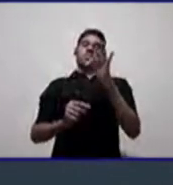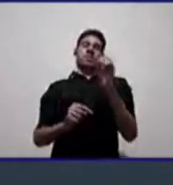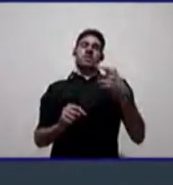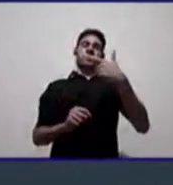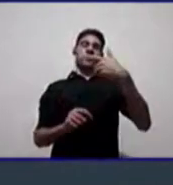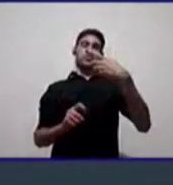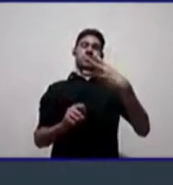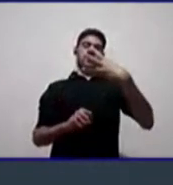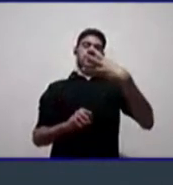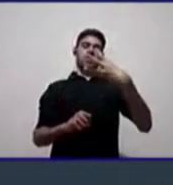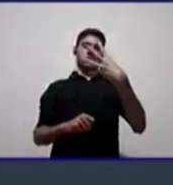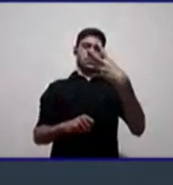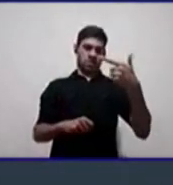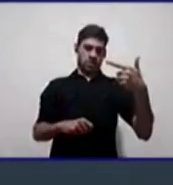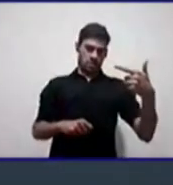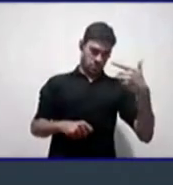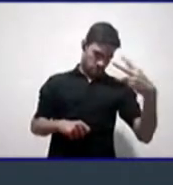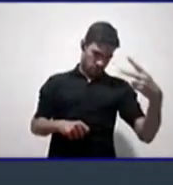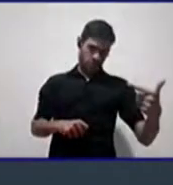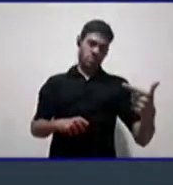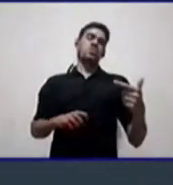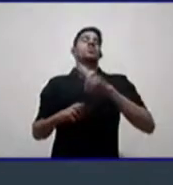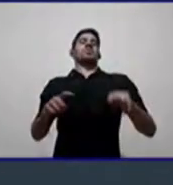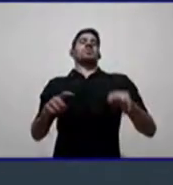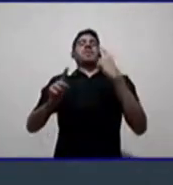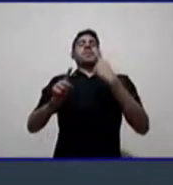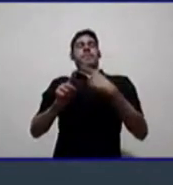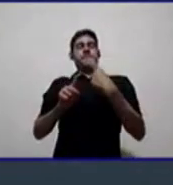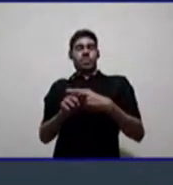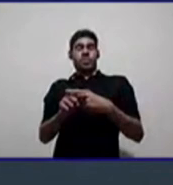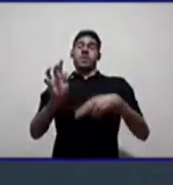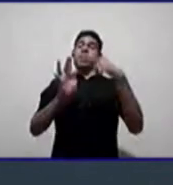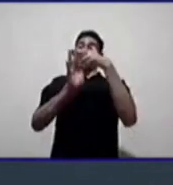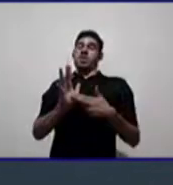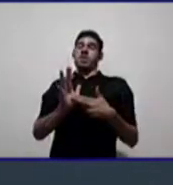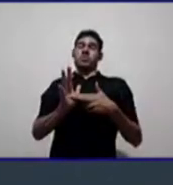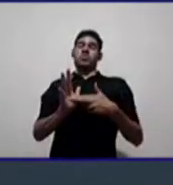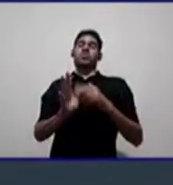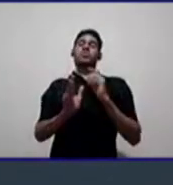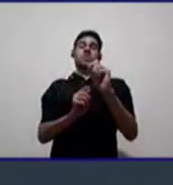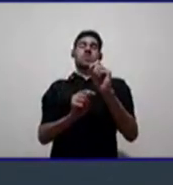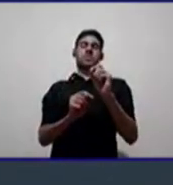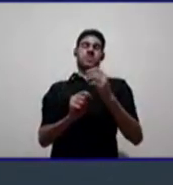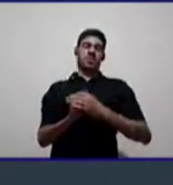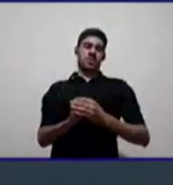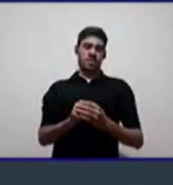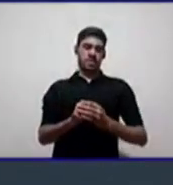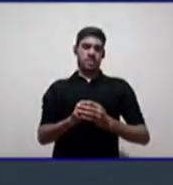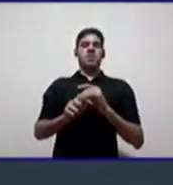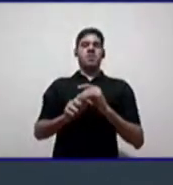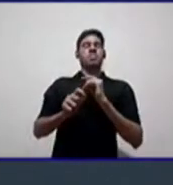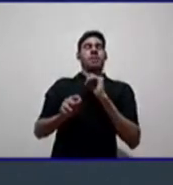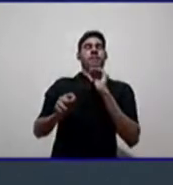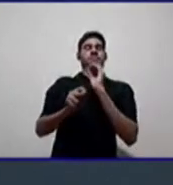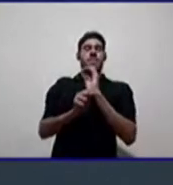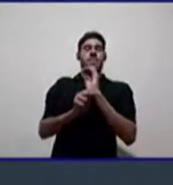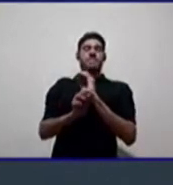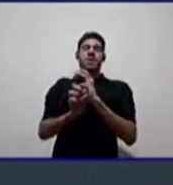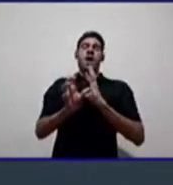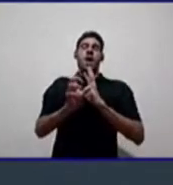23.432, aplicável no caso, porque era a resolução que regia a prestação de contas à